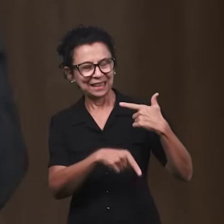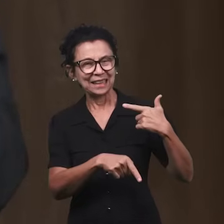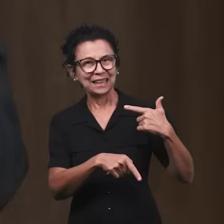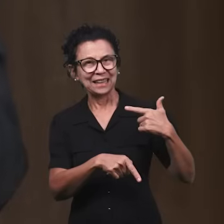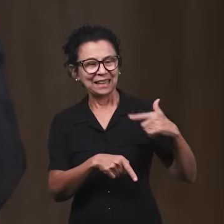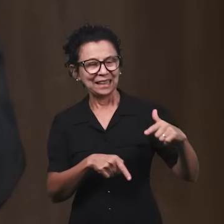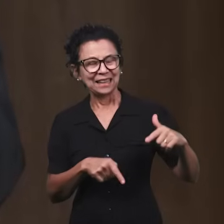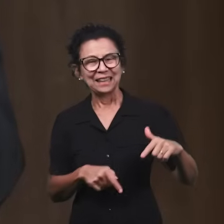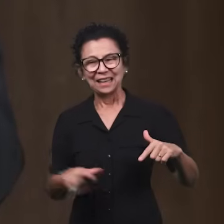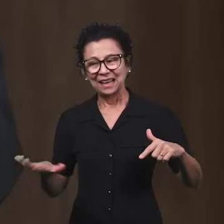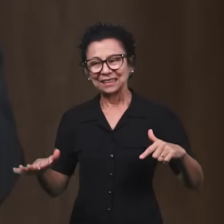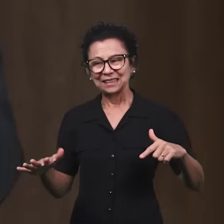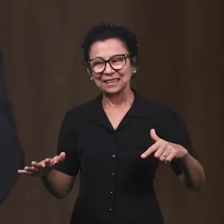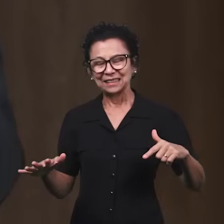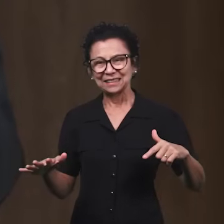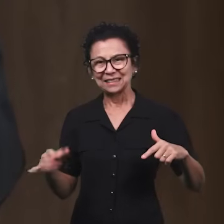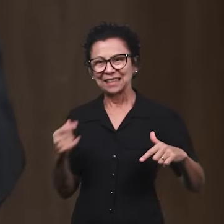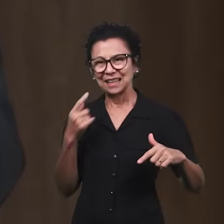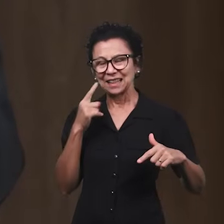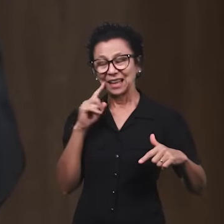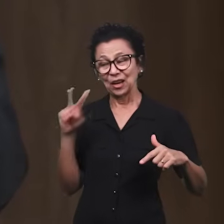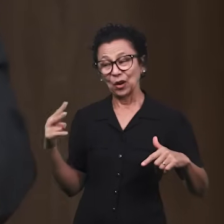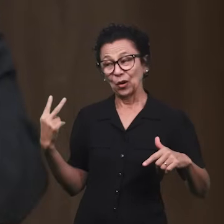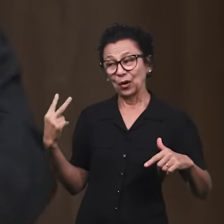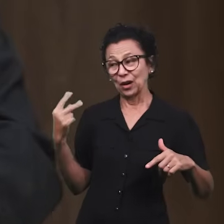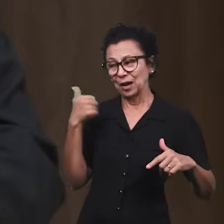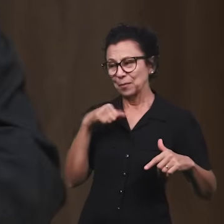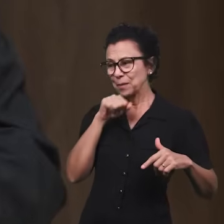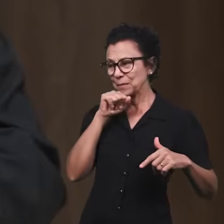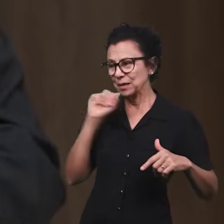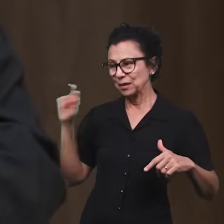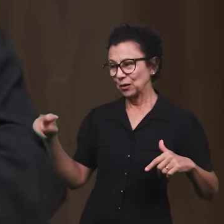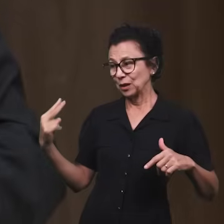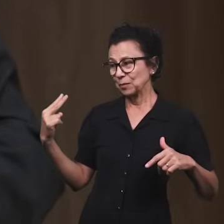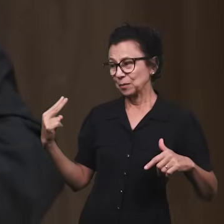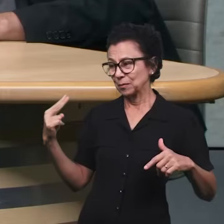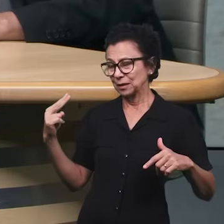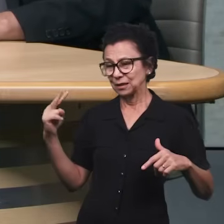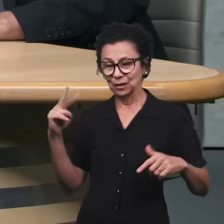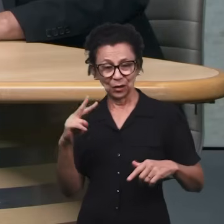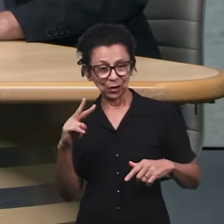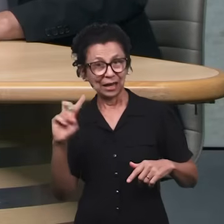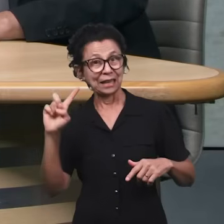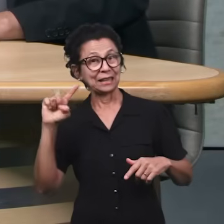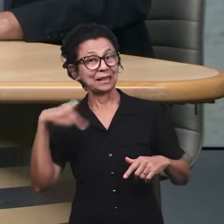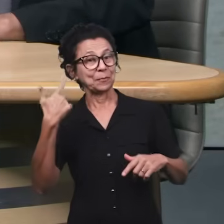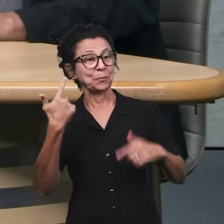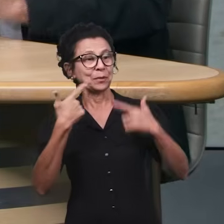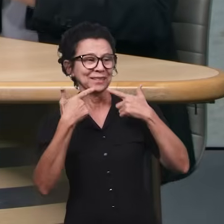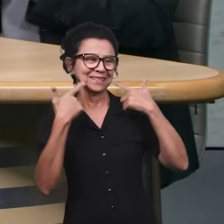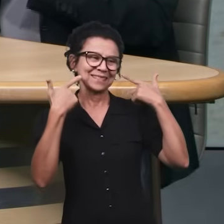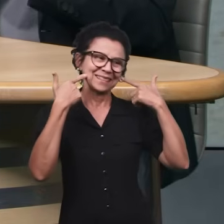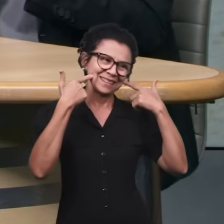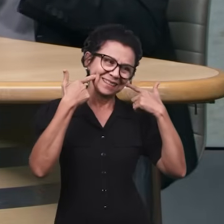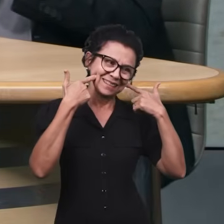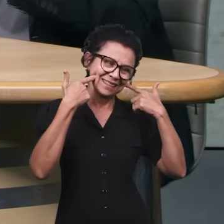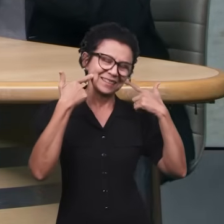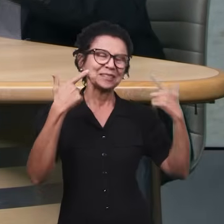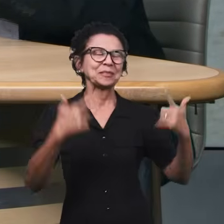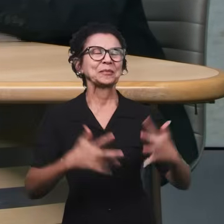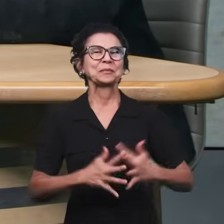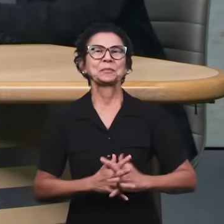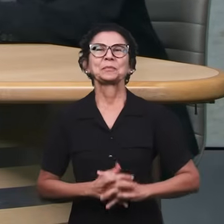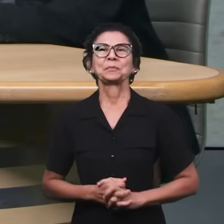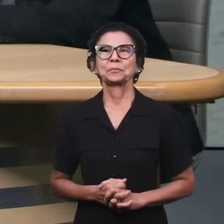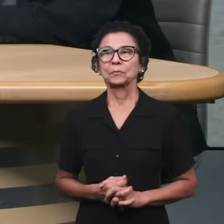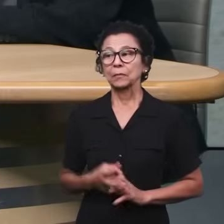Ela cai, olha para a mãe. Se ela vê o olhar da mãe em pânico, ela começa a chorar. Às vezes nem doeu. Mas como ela viu o olhar da mãe, a mãe demonstra que